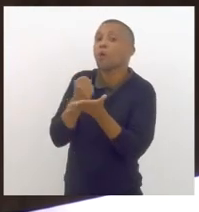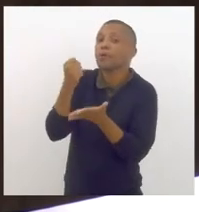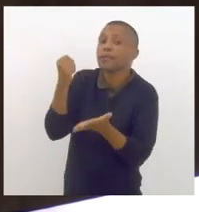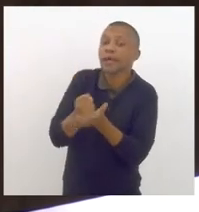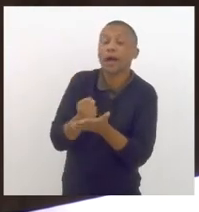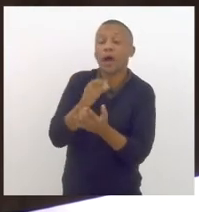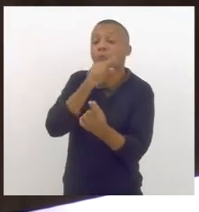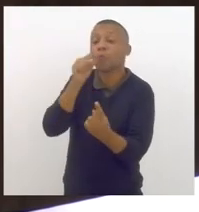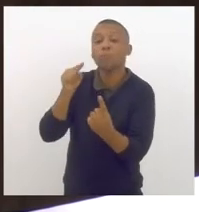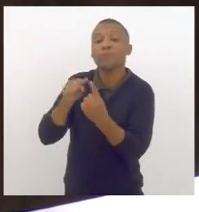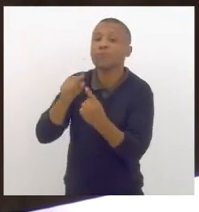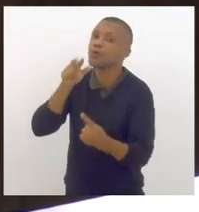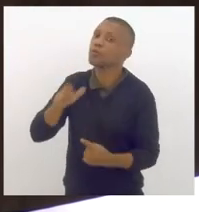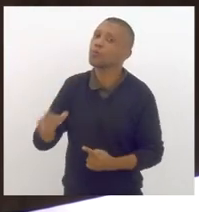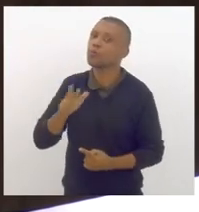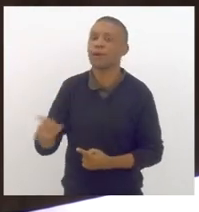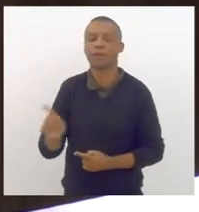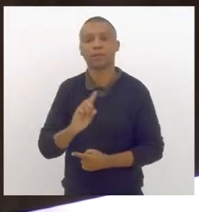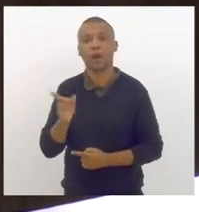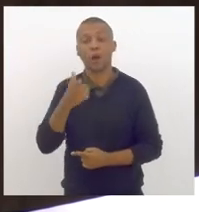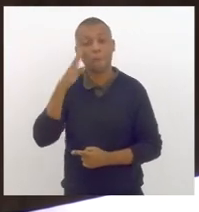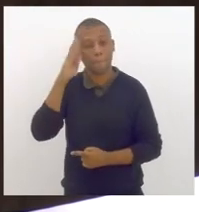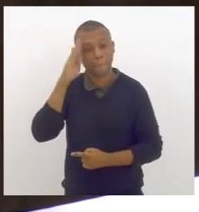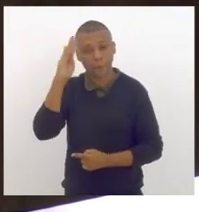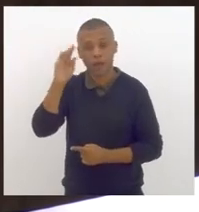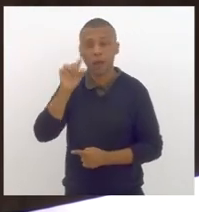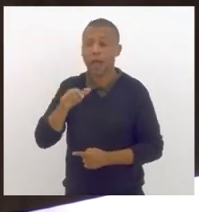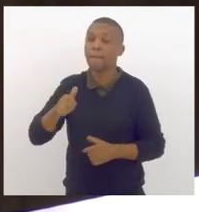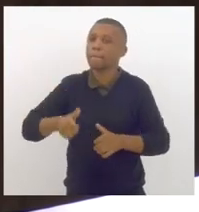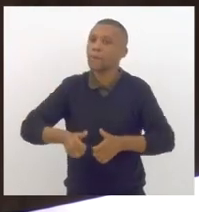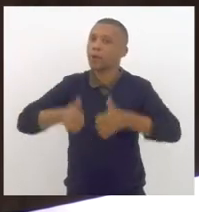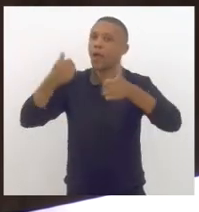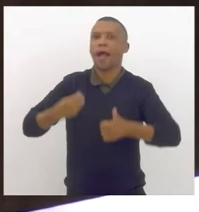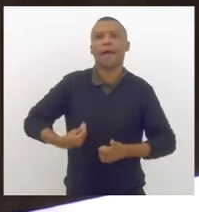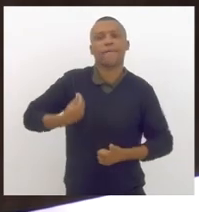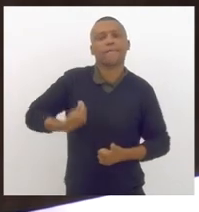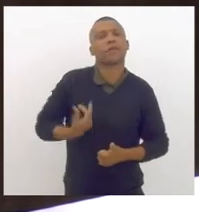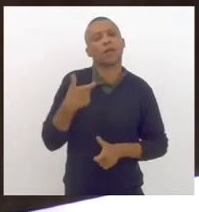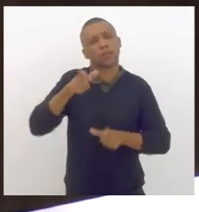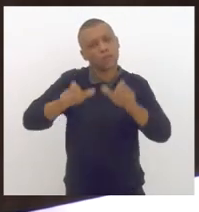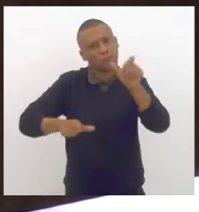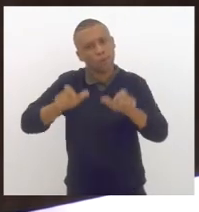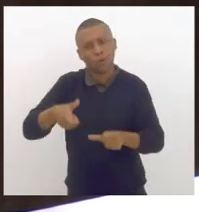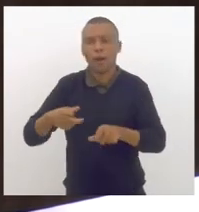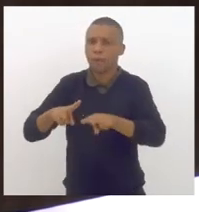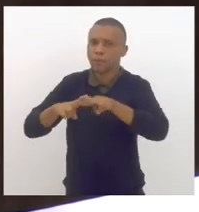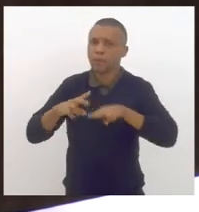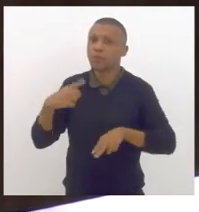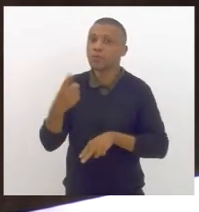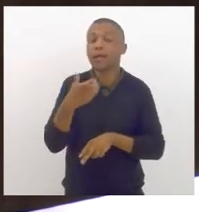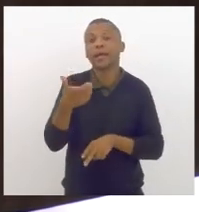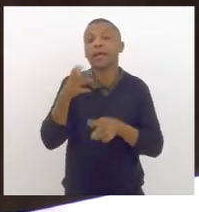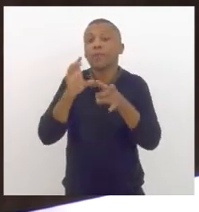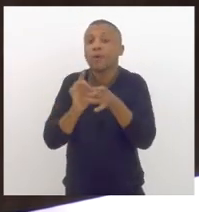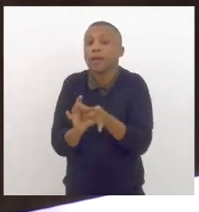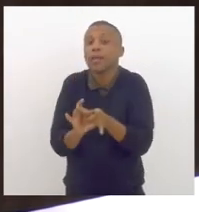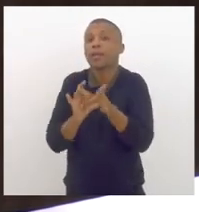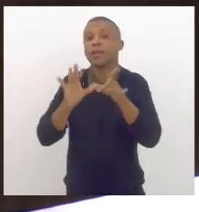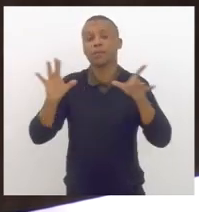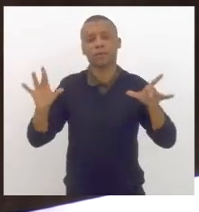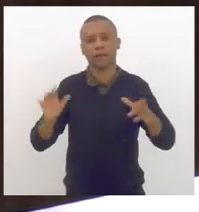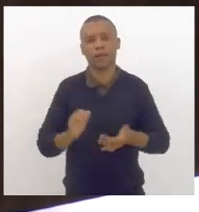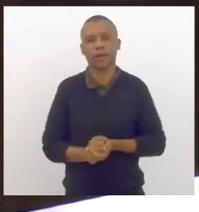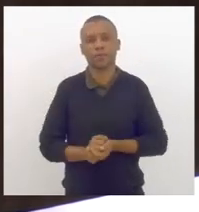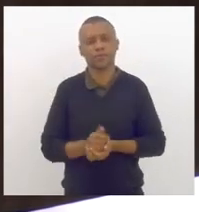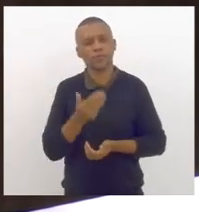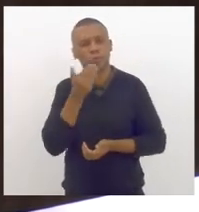esse o objetivo do projeto. O projeto, na essência, é melhorar a vida das pessoas, por isso que nós queremos de verdade solicitar a Vossa Excelência,